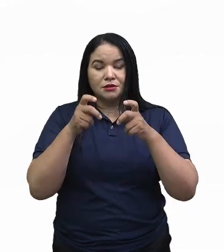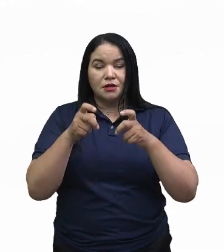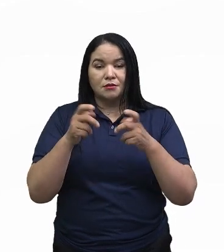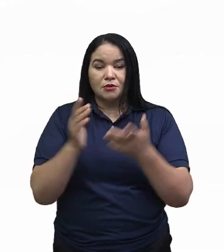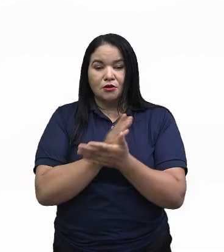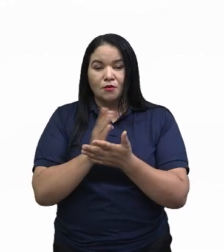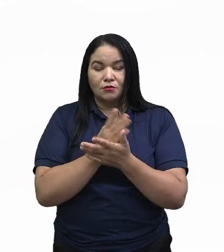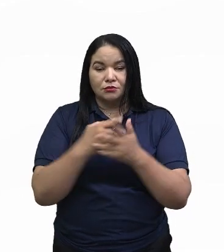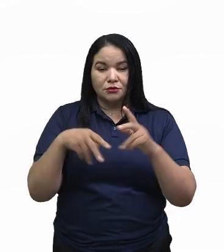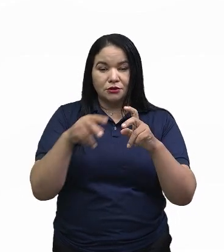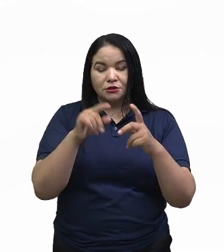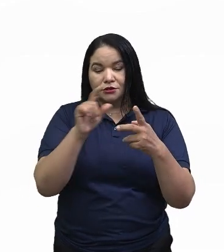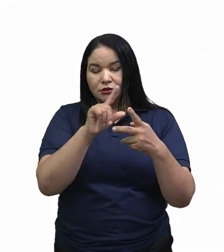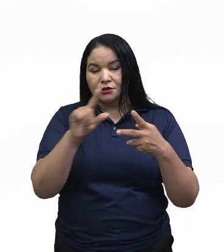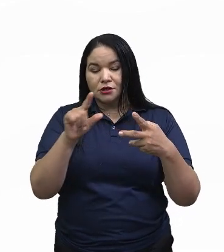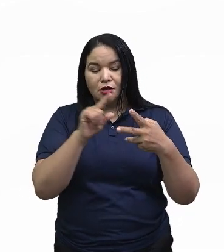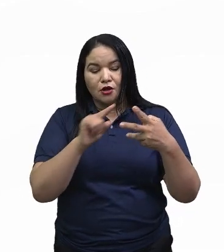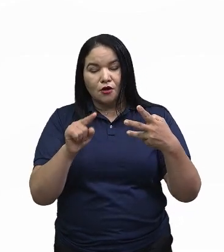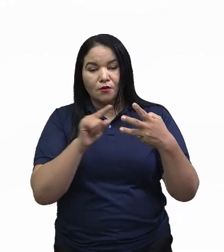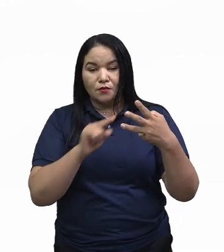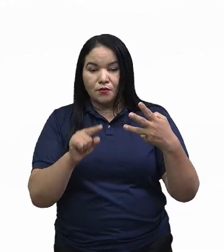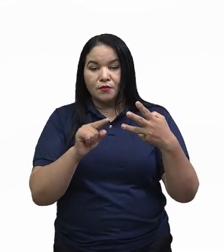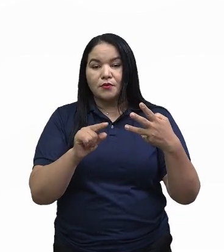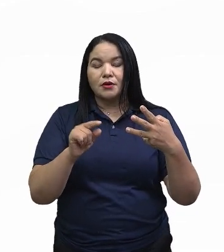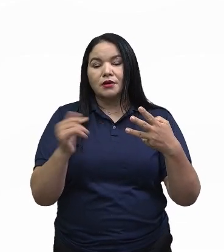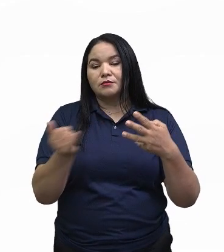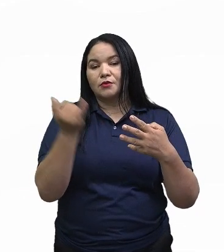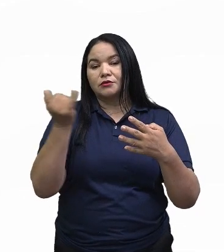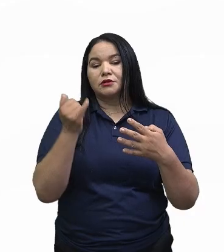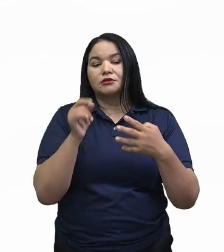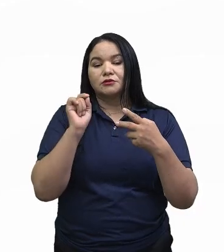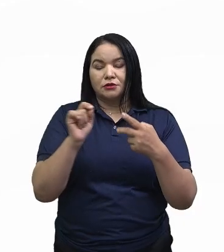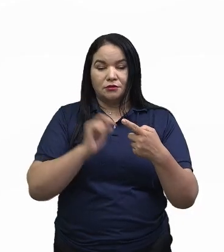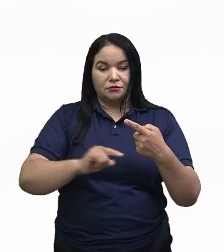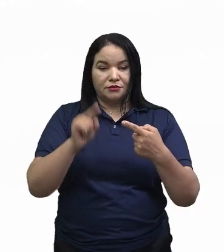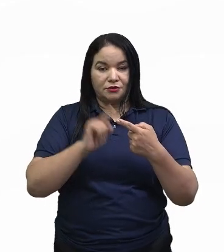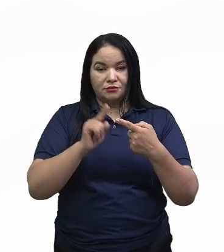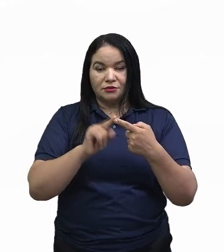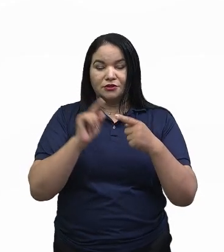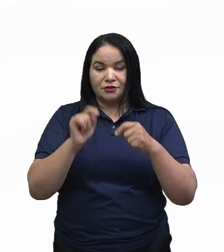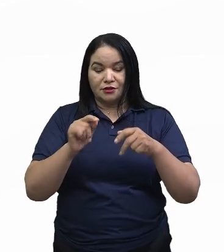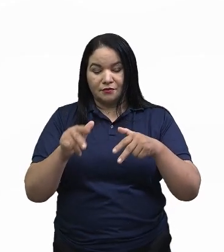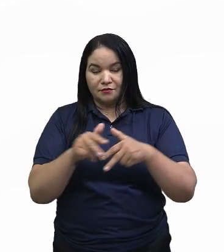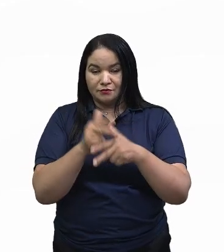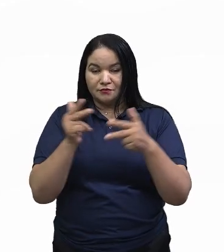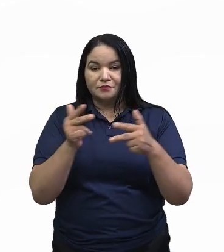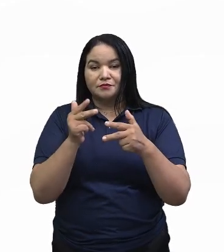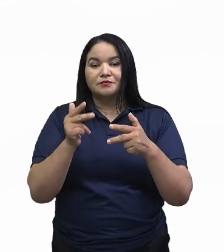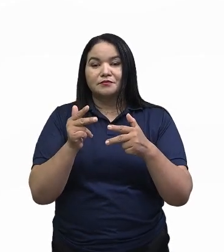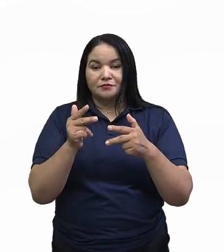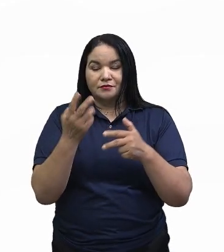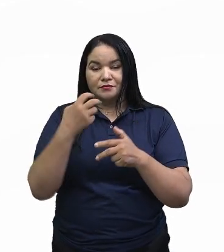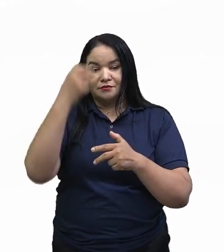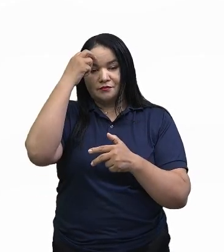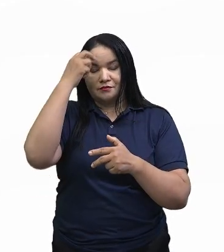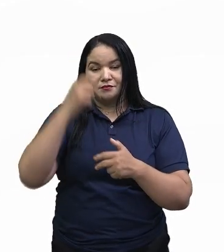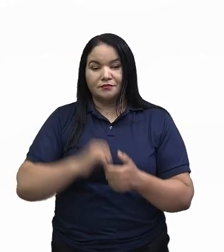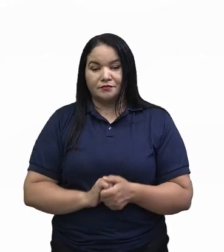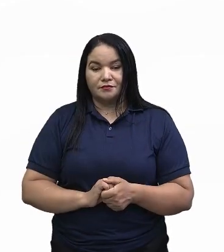importantes. Dentre esses pontos, nós temos a preservação da diversidade cultural.